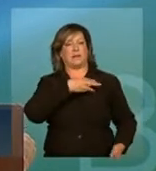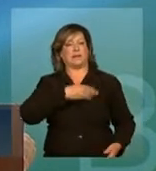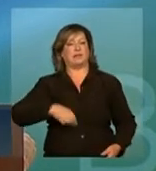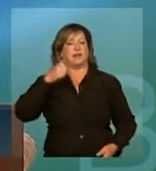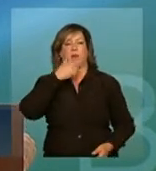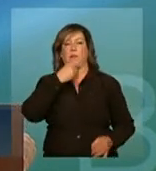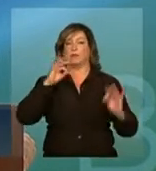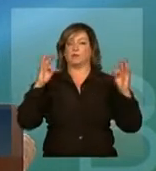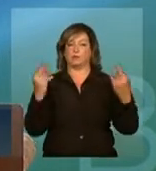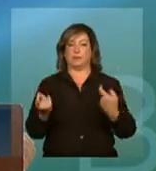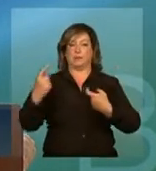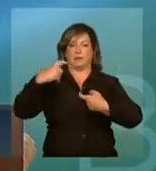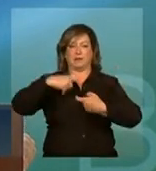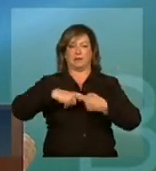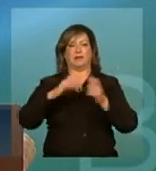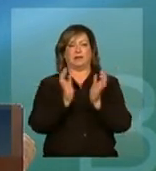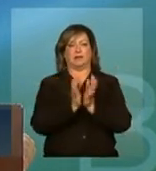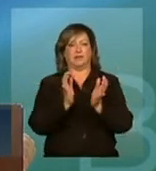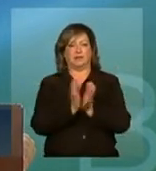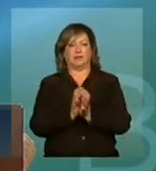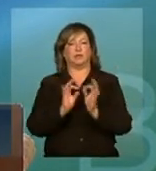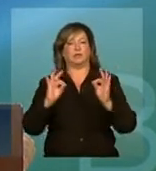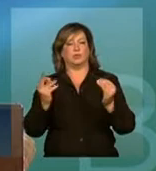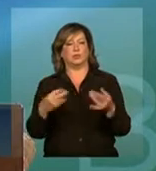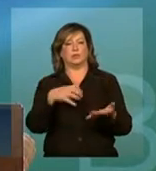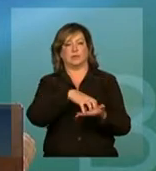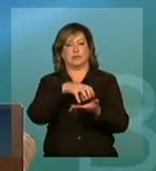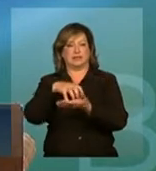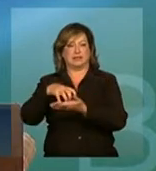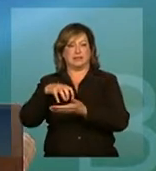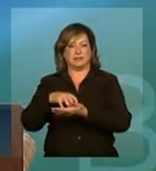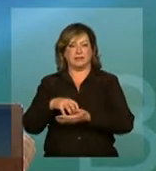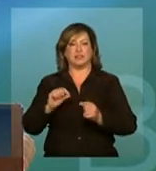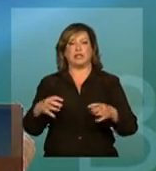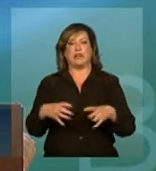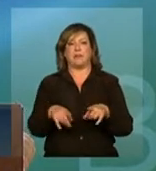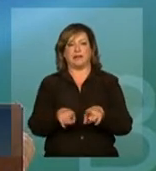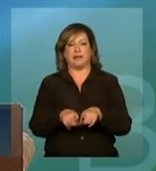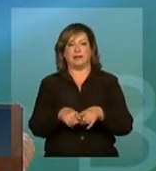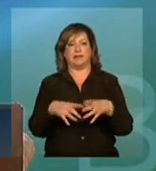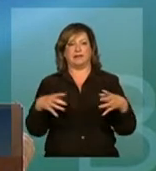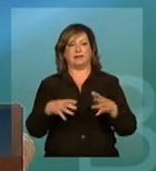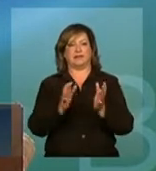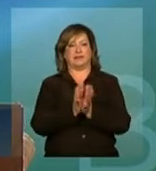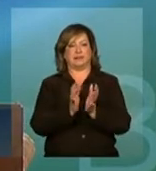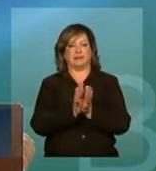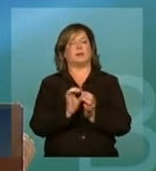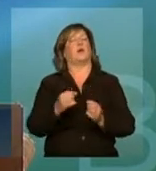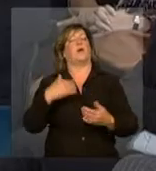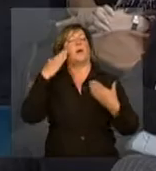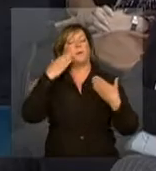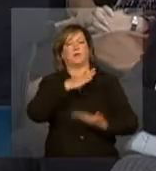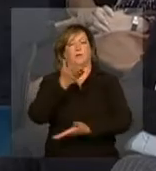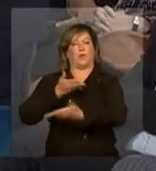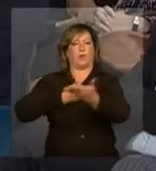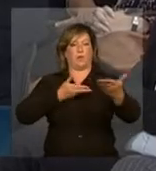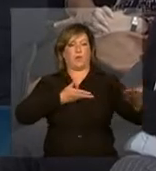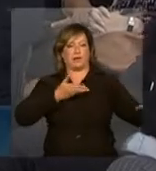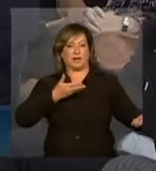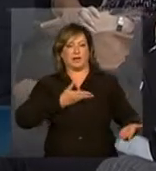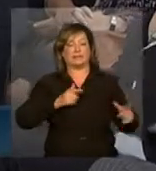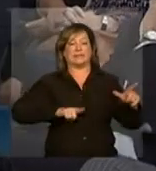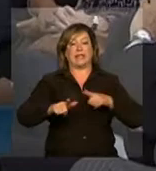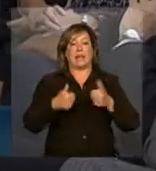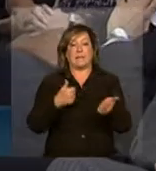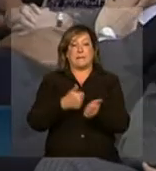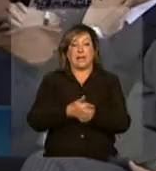pela parceria e pelo apoio e a todas as equipes dos ministérios. Muito obrigada pela amizade aos colegas que trabalharam mais